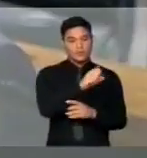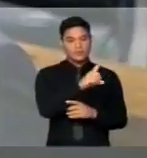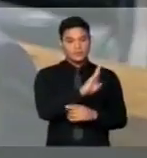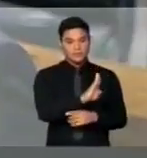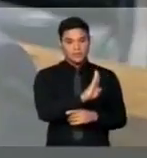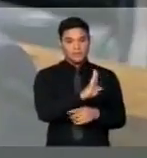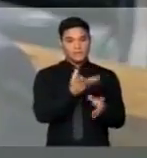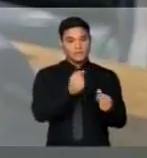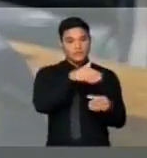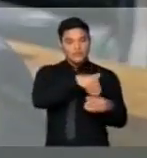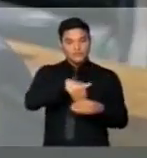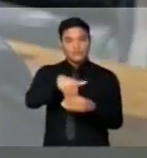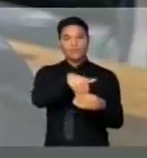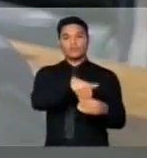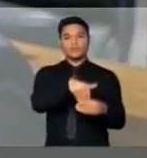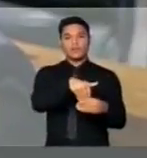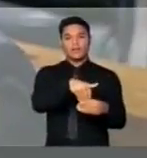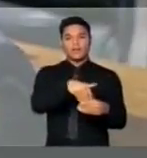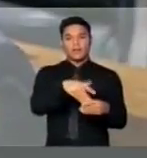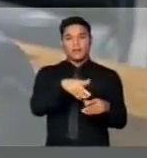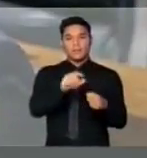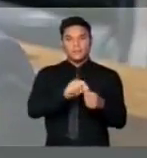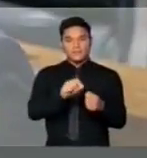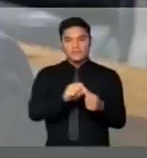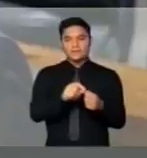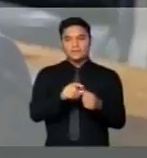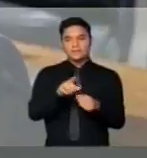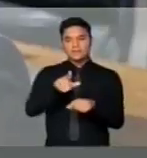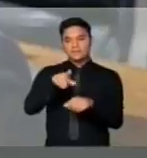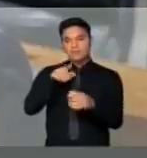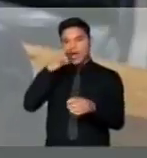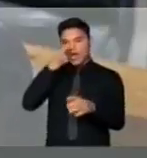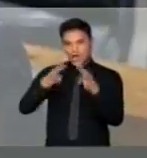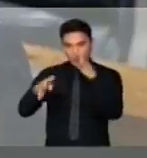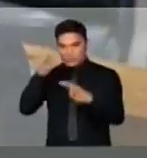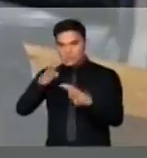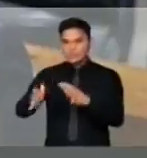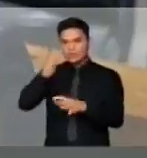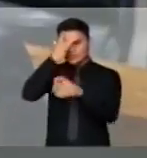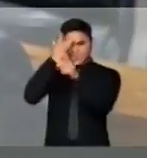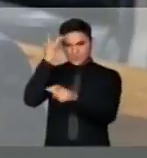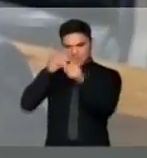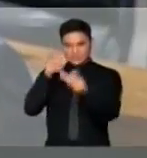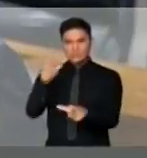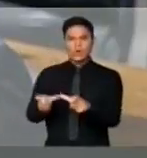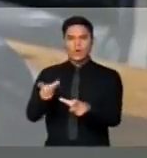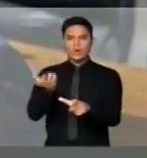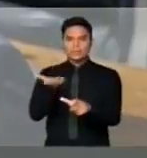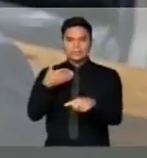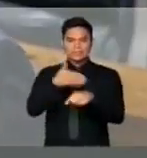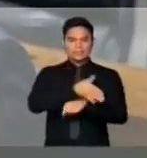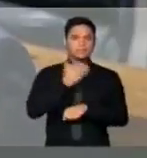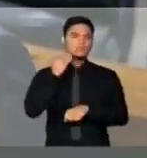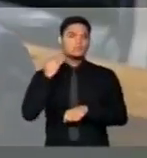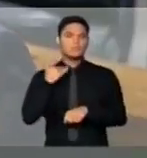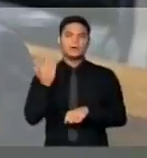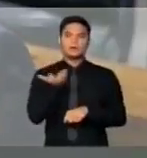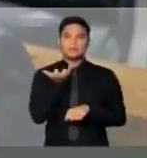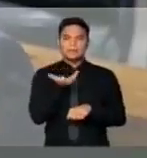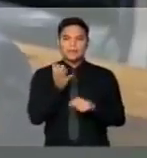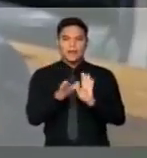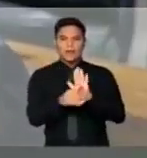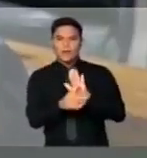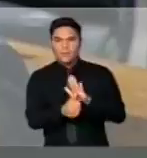em separado pedindo indiciamento de elementos, pessoas que realmente utilizaram o banco com interesses difusos e